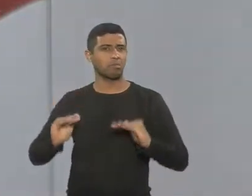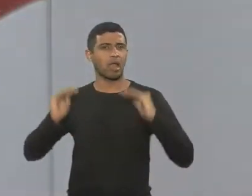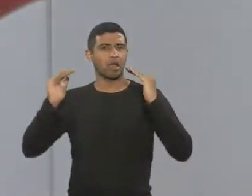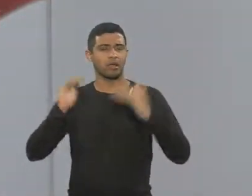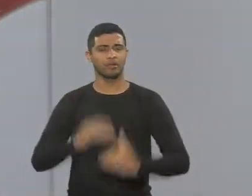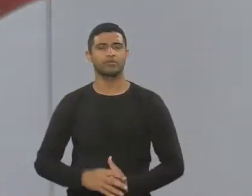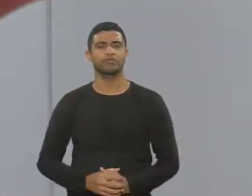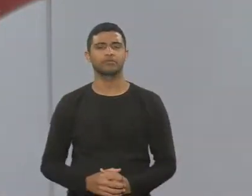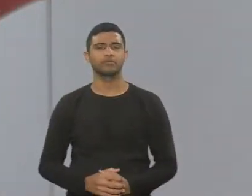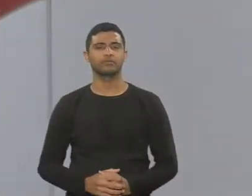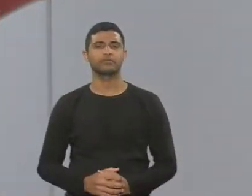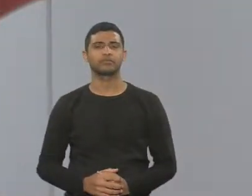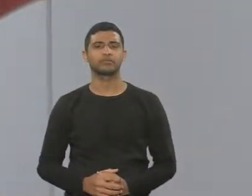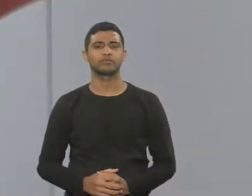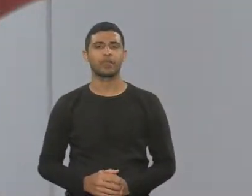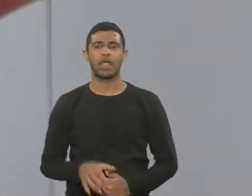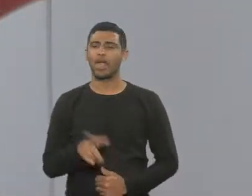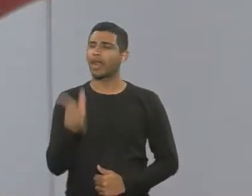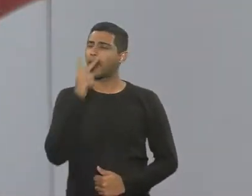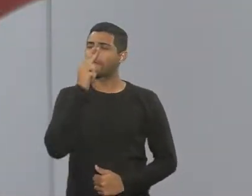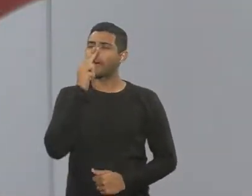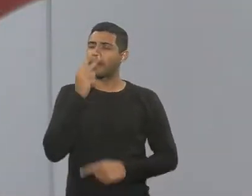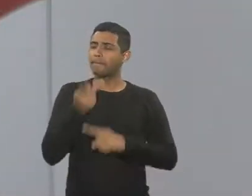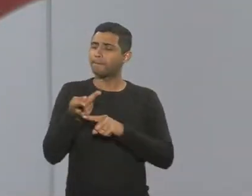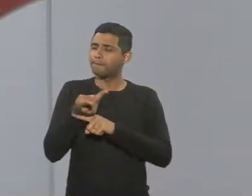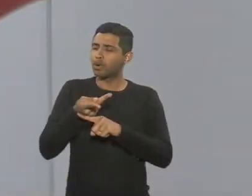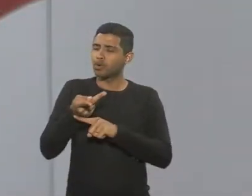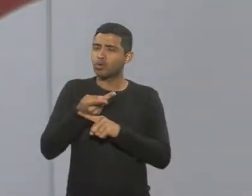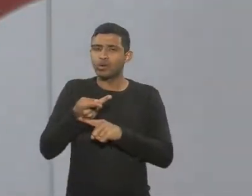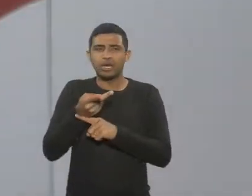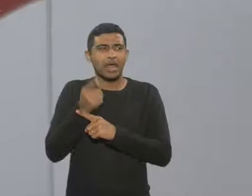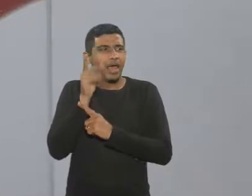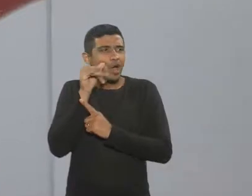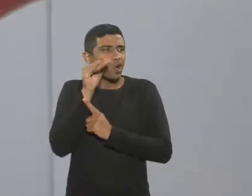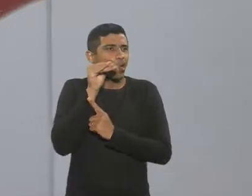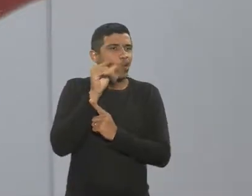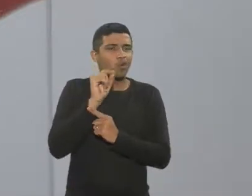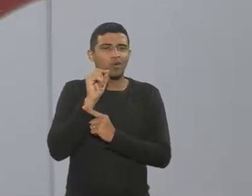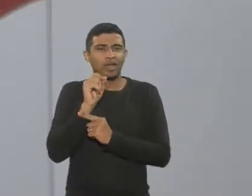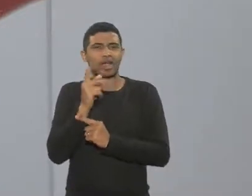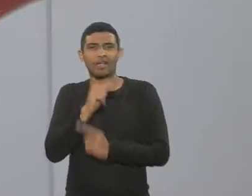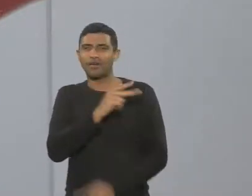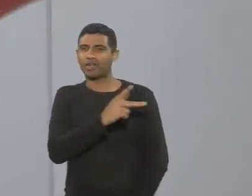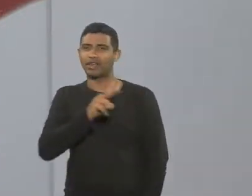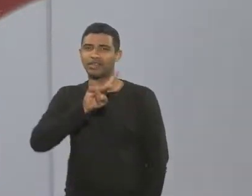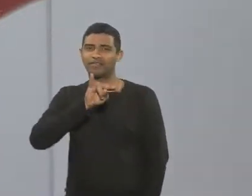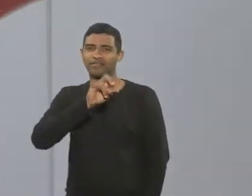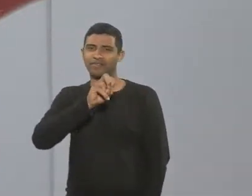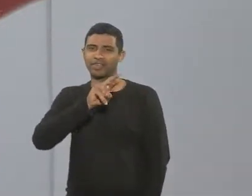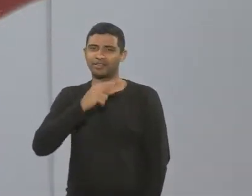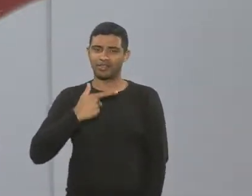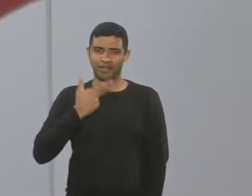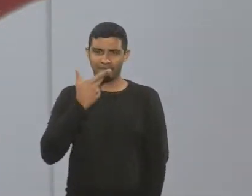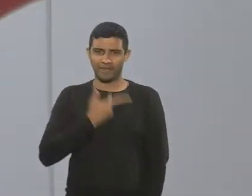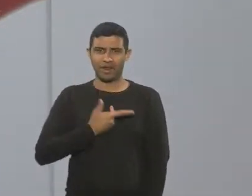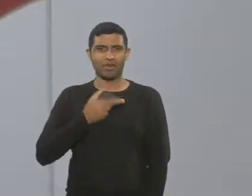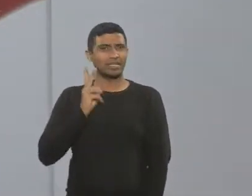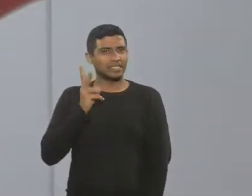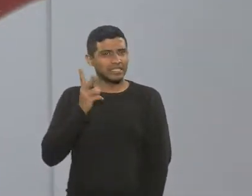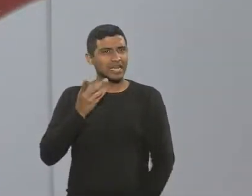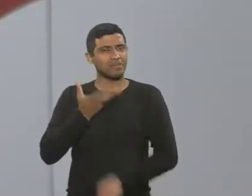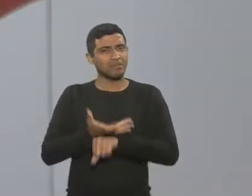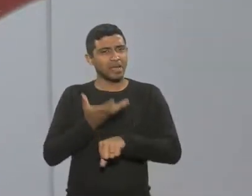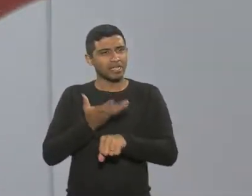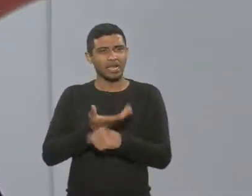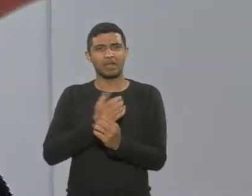né, elas passaram a buscar exatamente no entretenimento uma saída para isso que o Vitor está dizendo. Daí a gente tem esse tipo de matéria o tempo